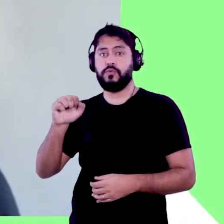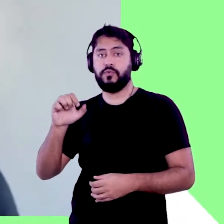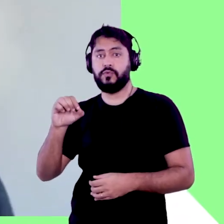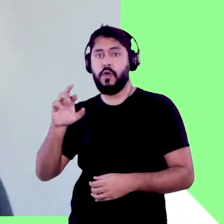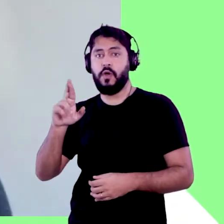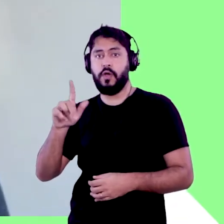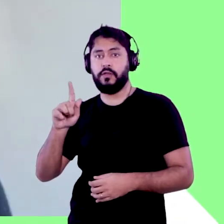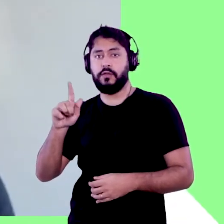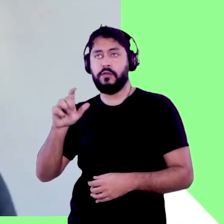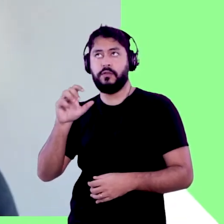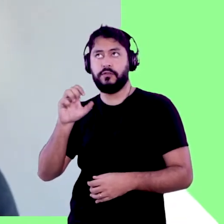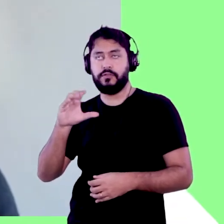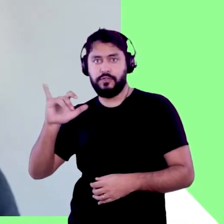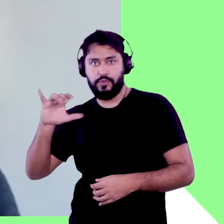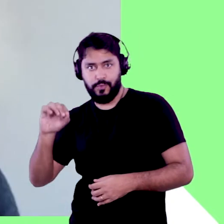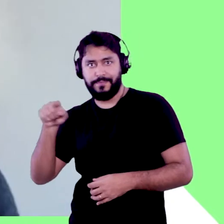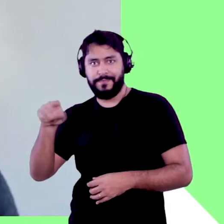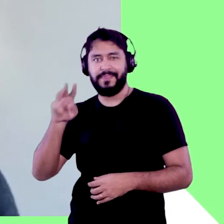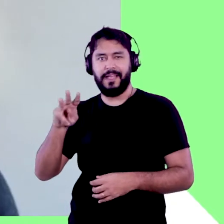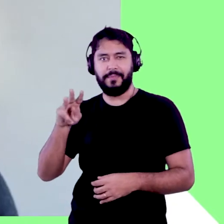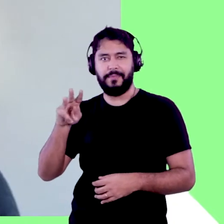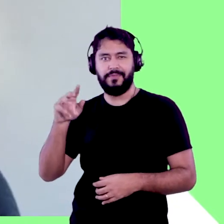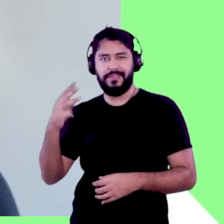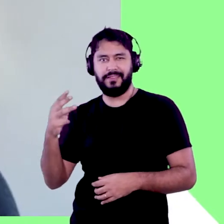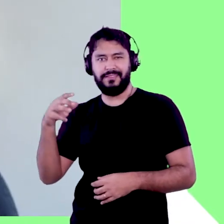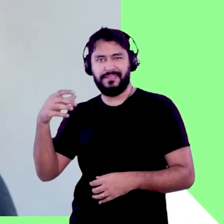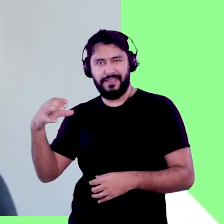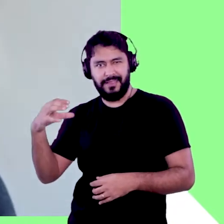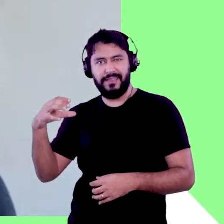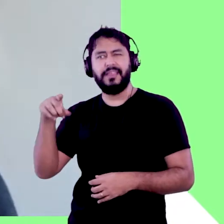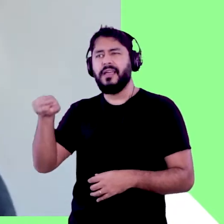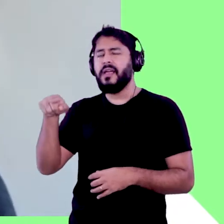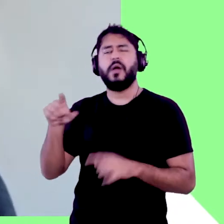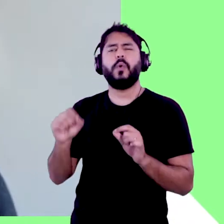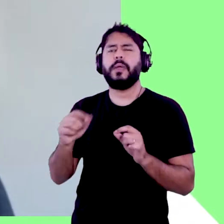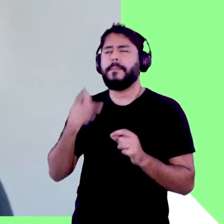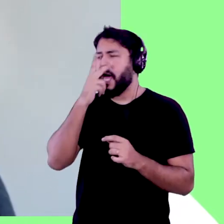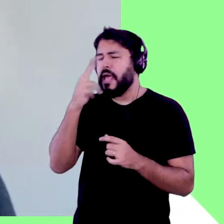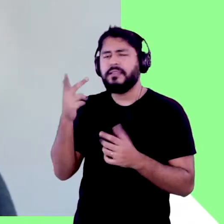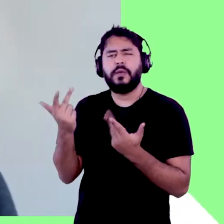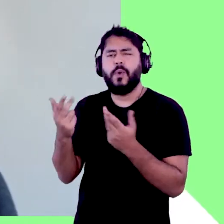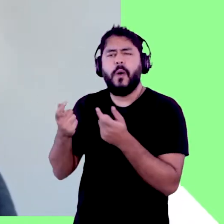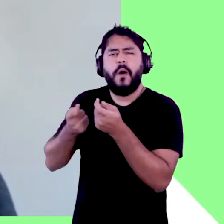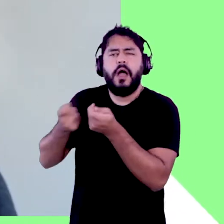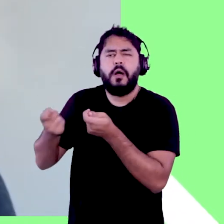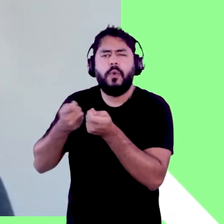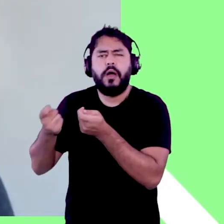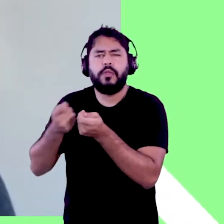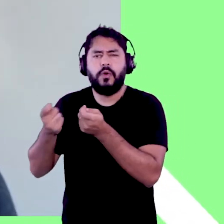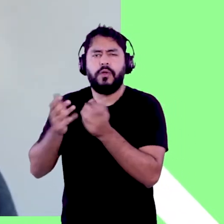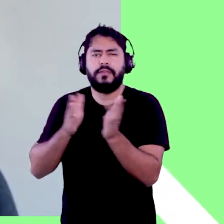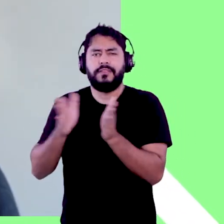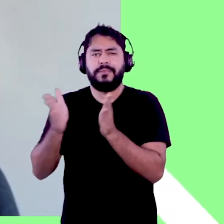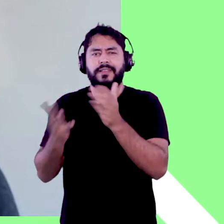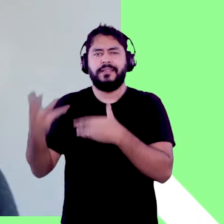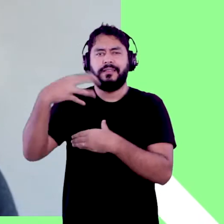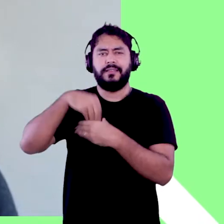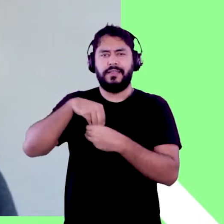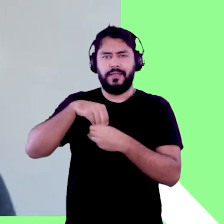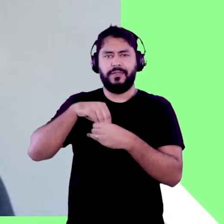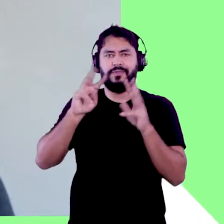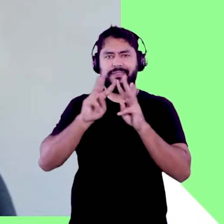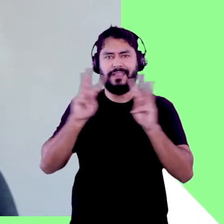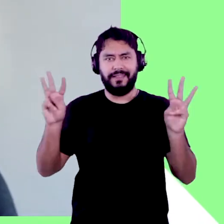não sei se todo mundo aqui tem conhecimento desse, que é uma espécie de um regulador de acessibilidade na web, né,